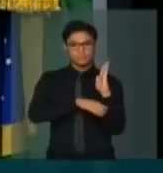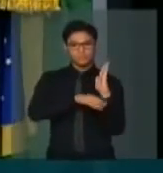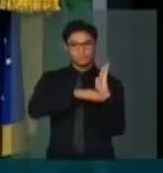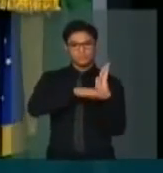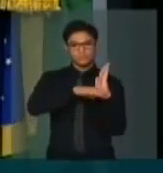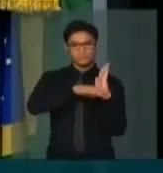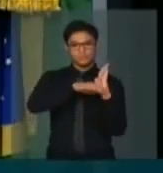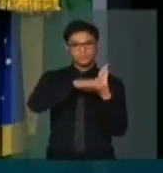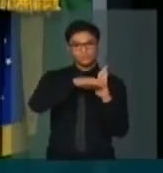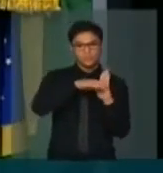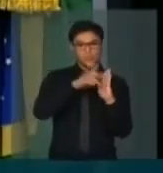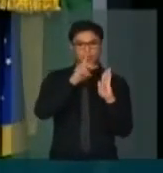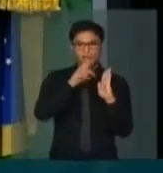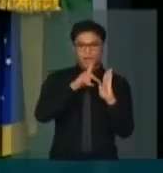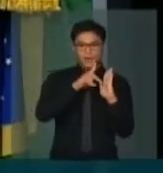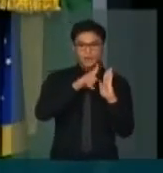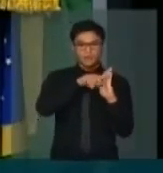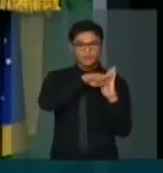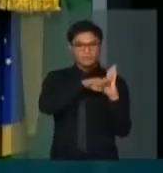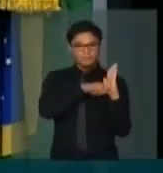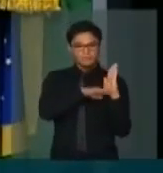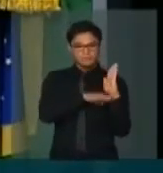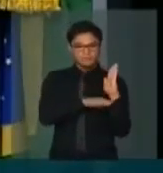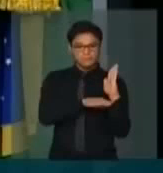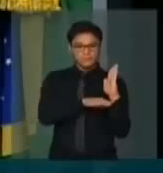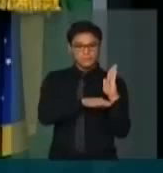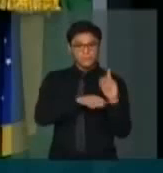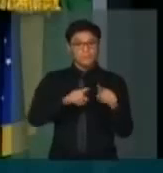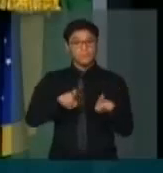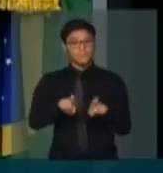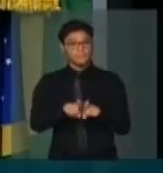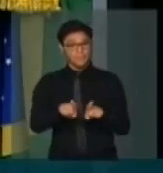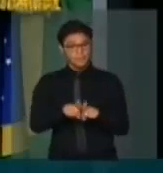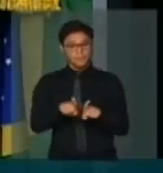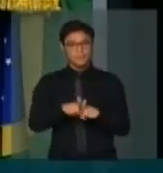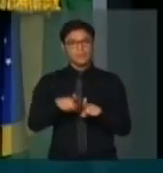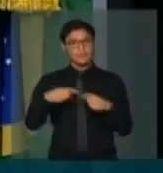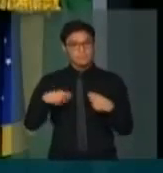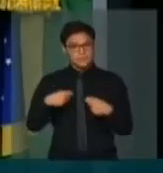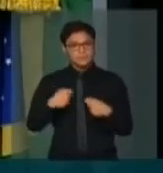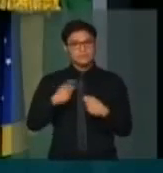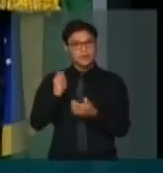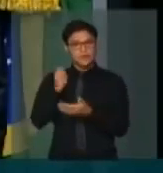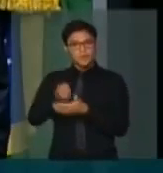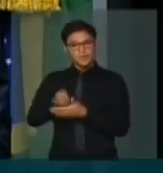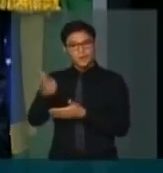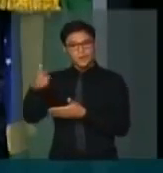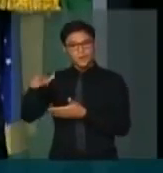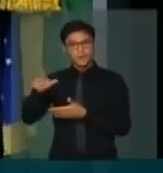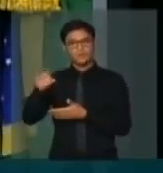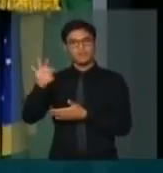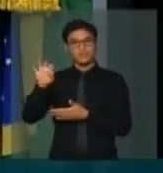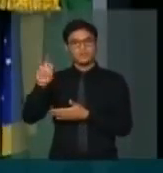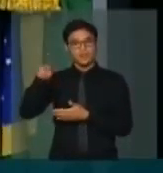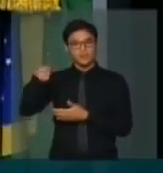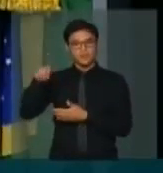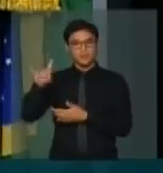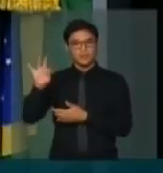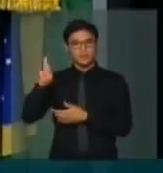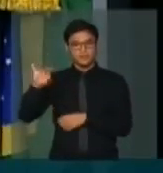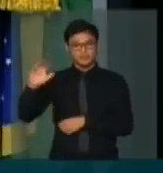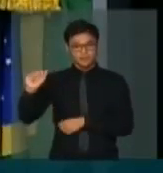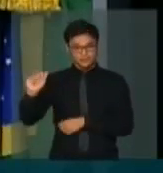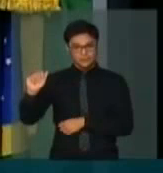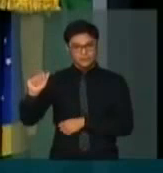às termoelétricas, que é a forma mais poluente e mais cara de produzir energia, e cai no bolso do trabalhador o